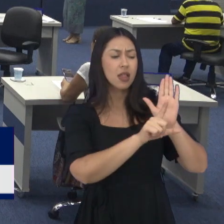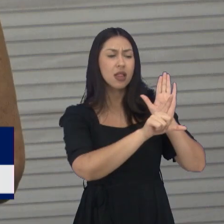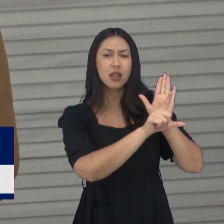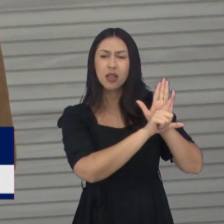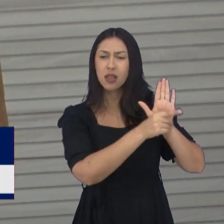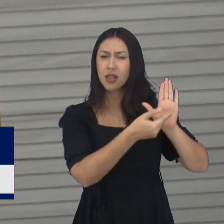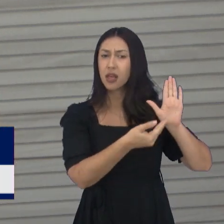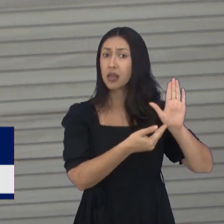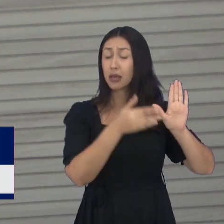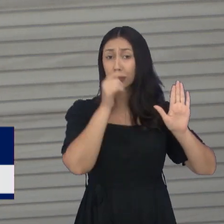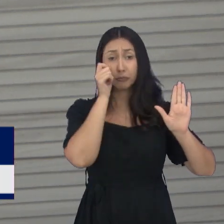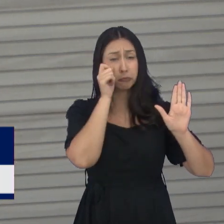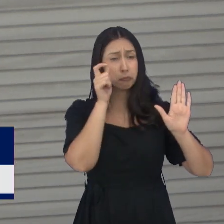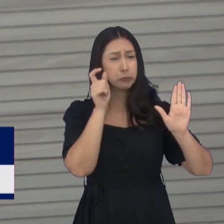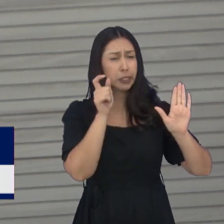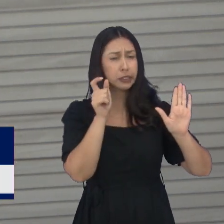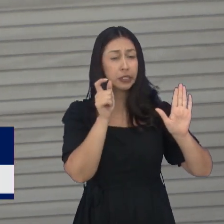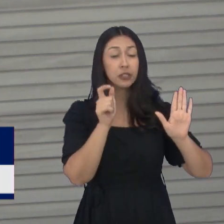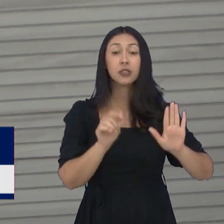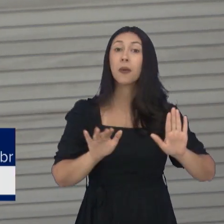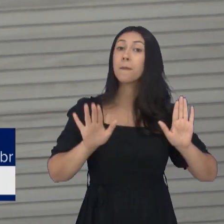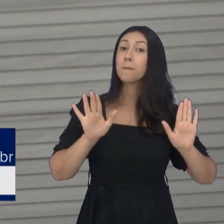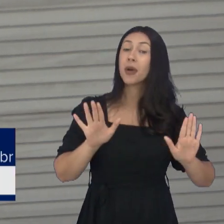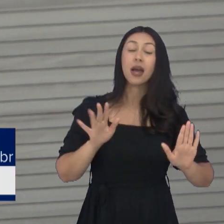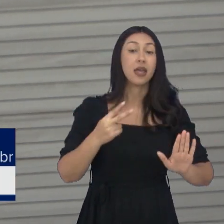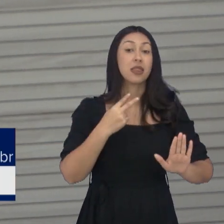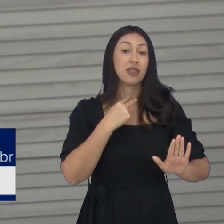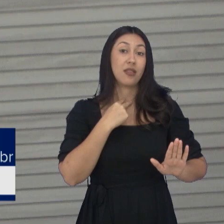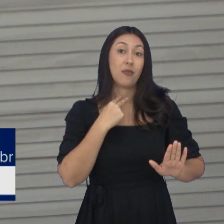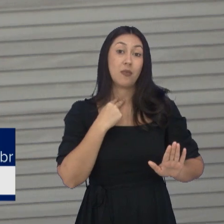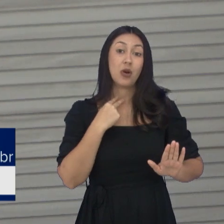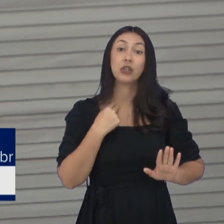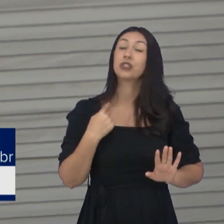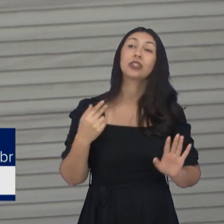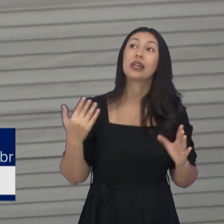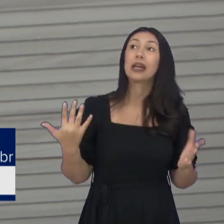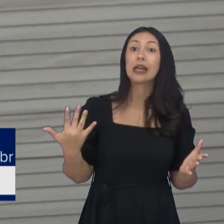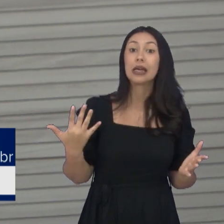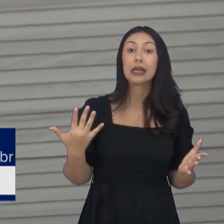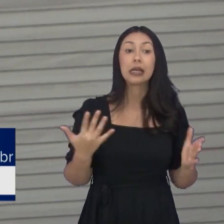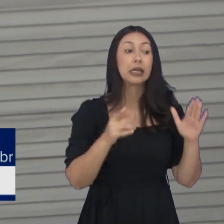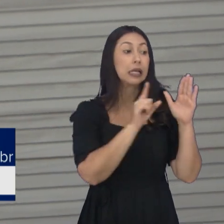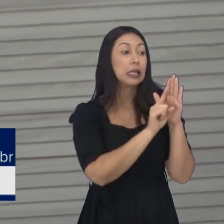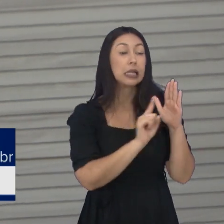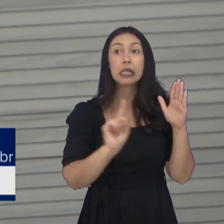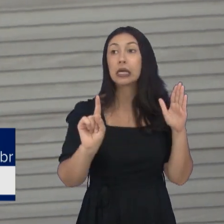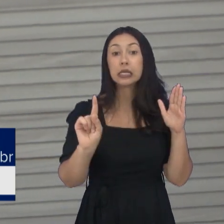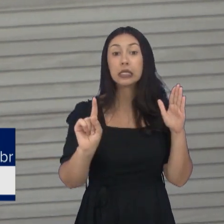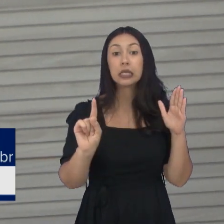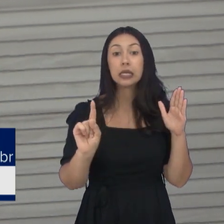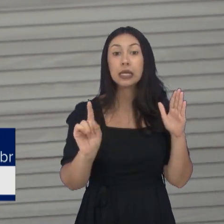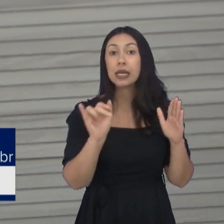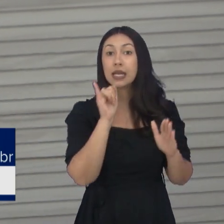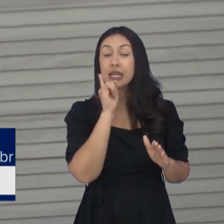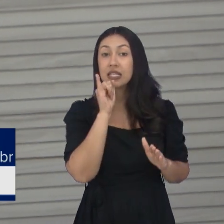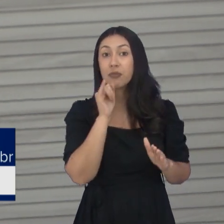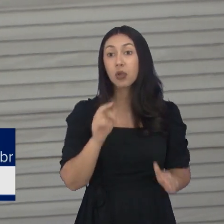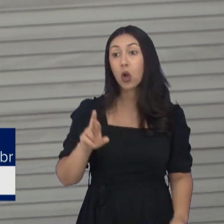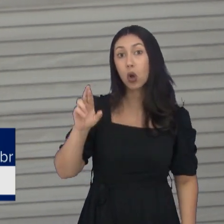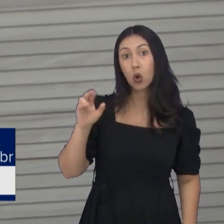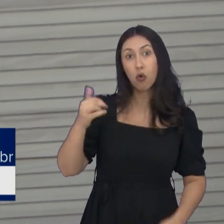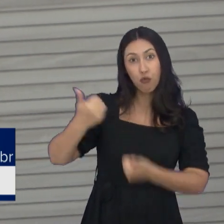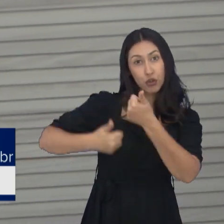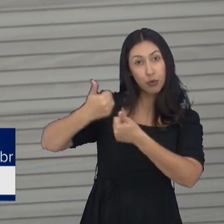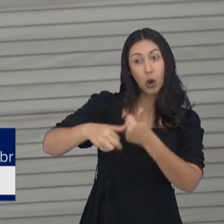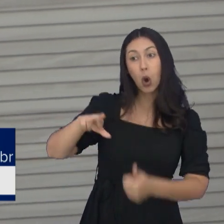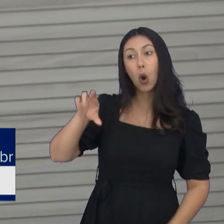bem interessante, né? Agora, só não pode deixar a saidinha... por exemplo, Robinho não vai poder se